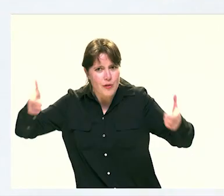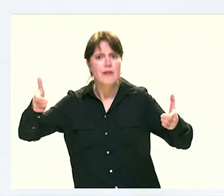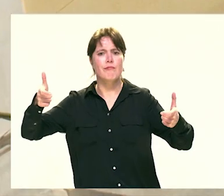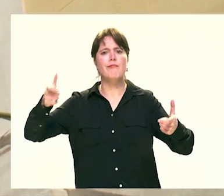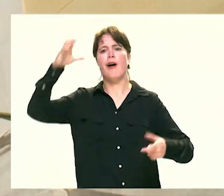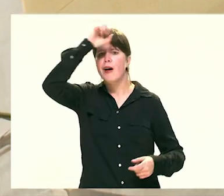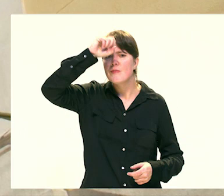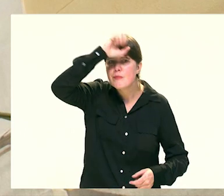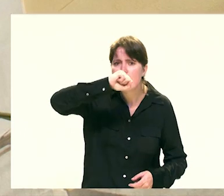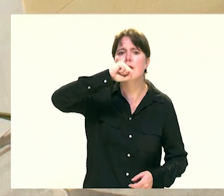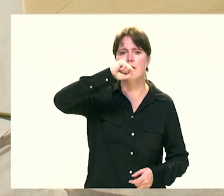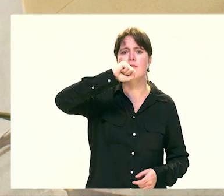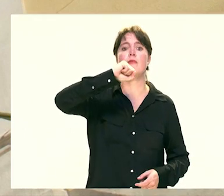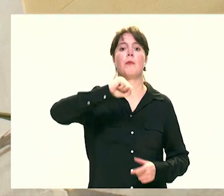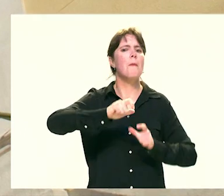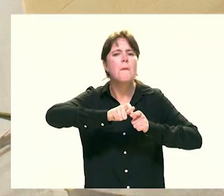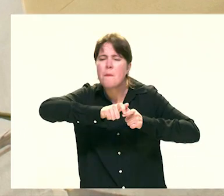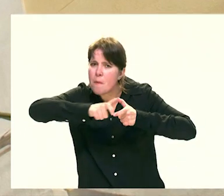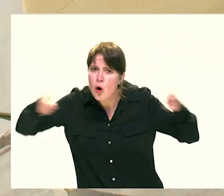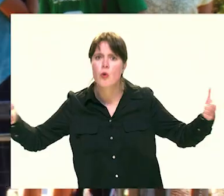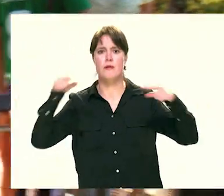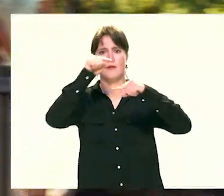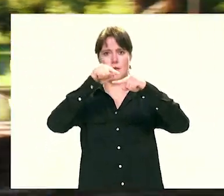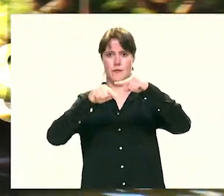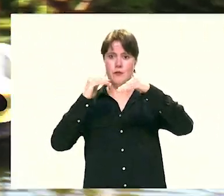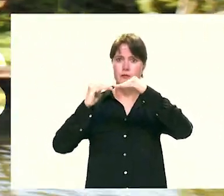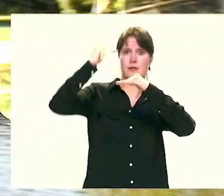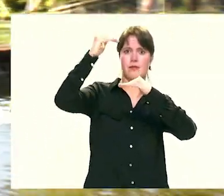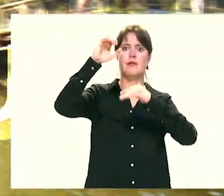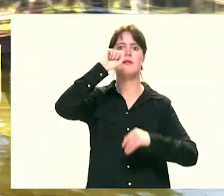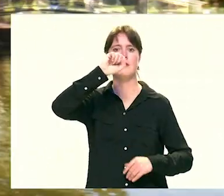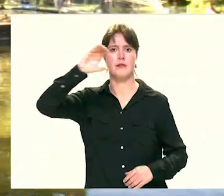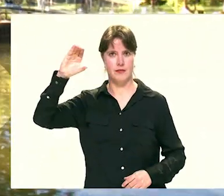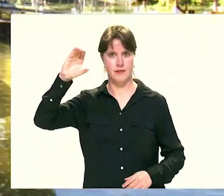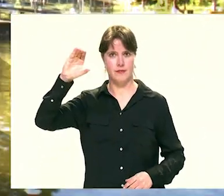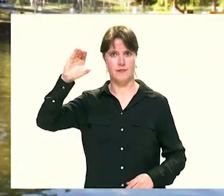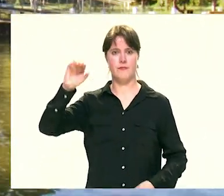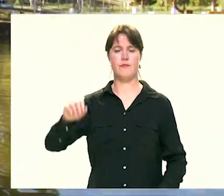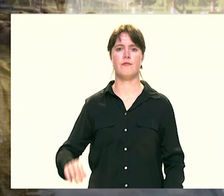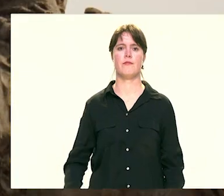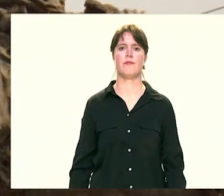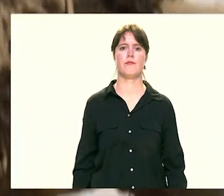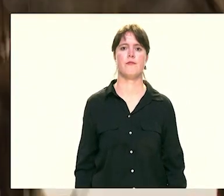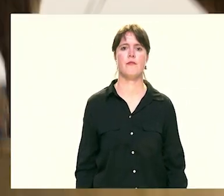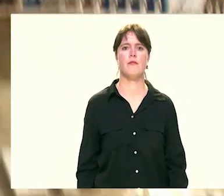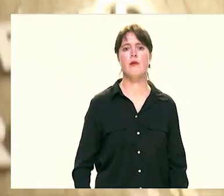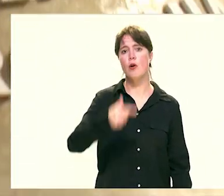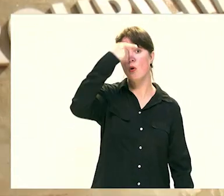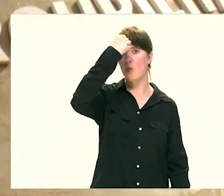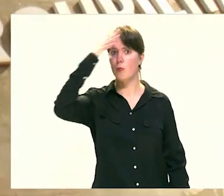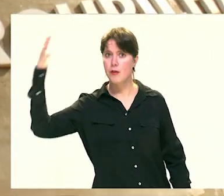Muito maior que a divisa com Santa Catarina, a Unipampa, através do sistema de seleção unificada, estende